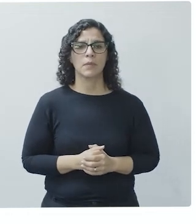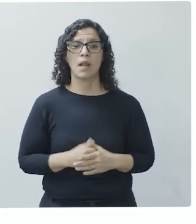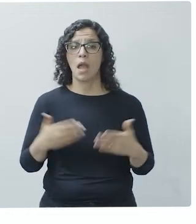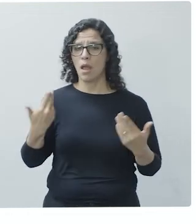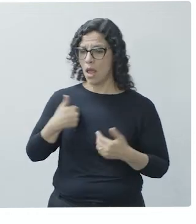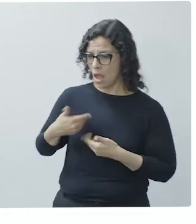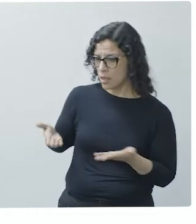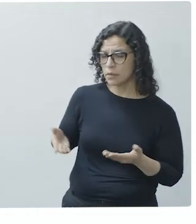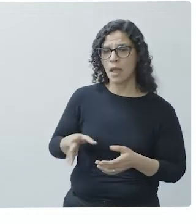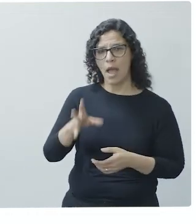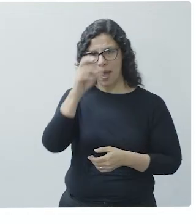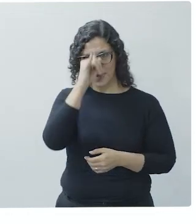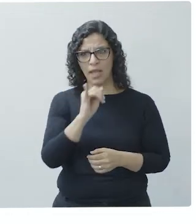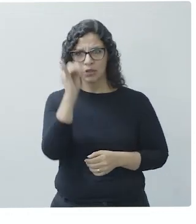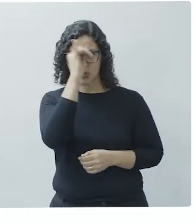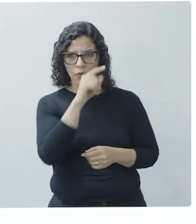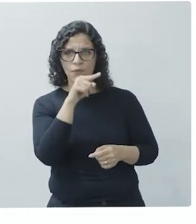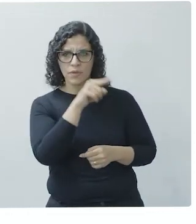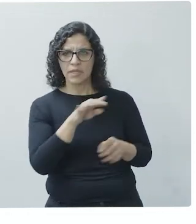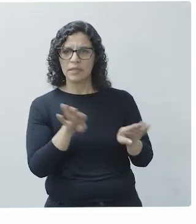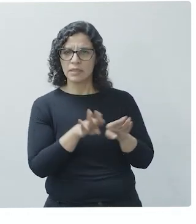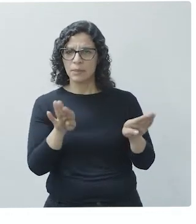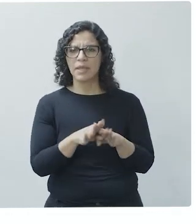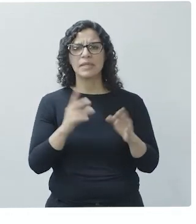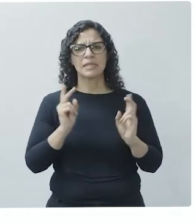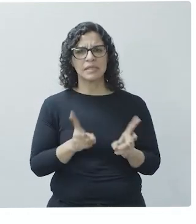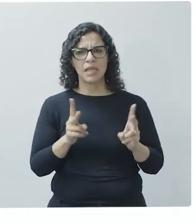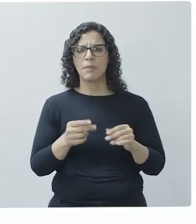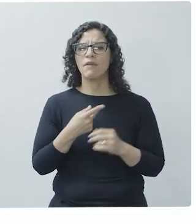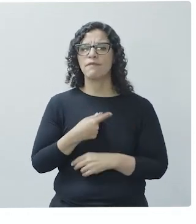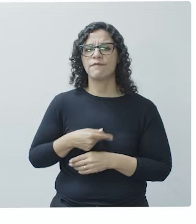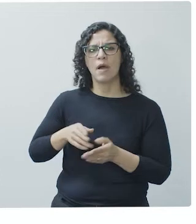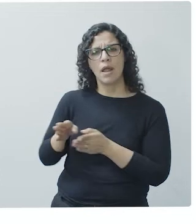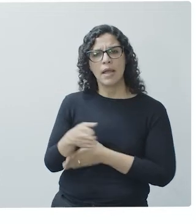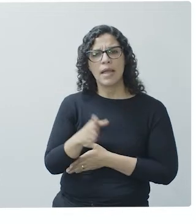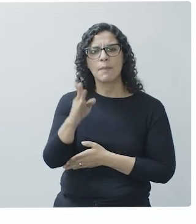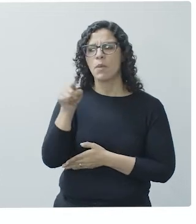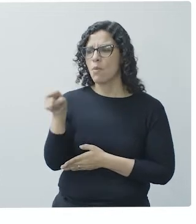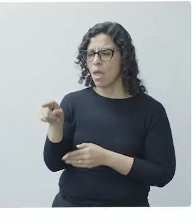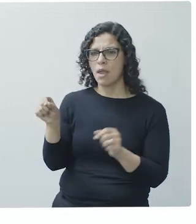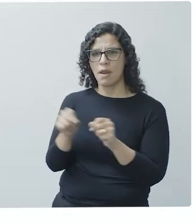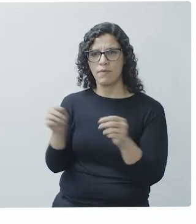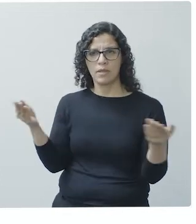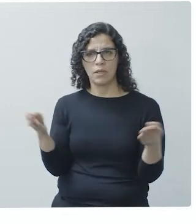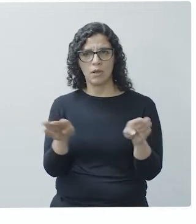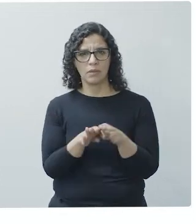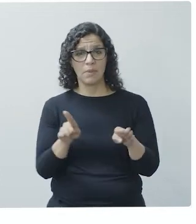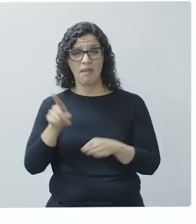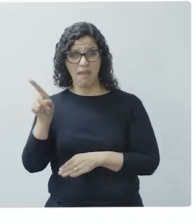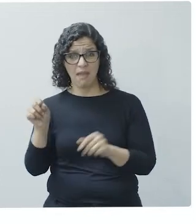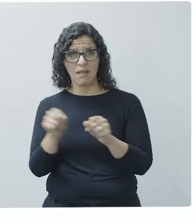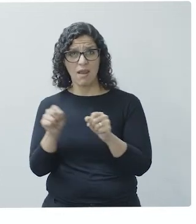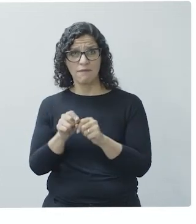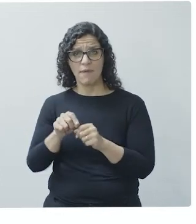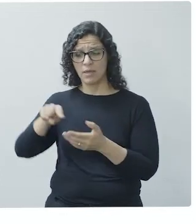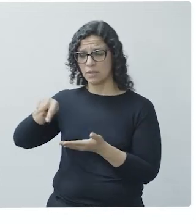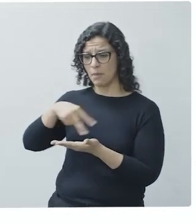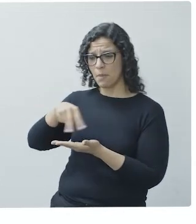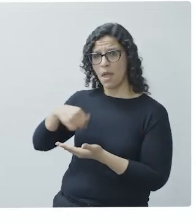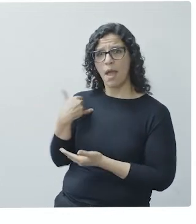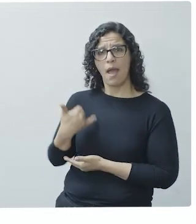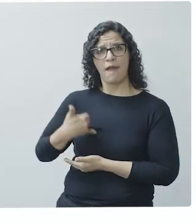Anda, aprende, tola. Cansas-te em abrir caminho para ela, e ela é que vai gozar da